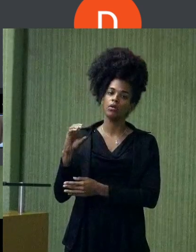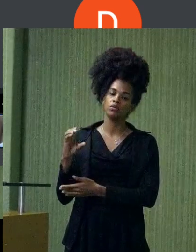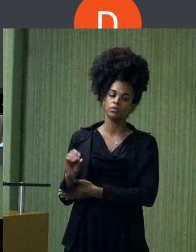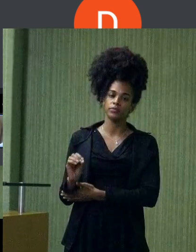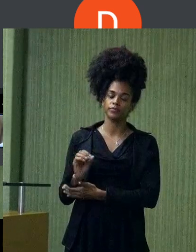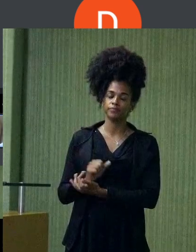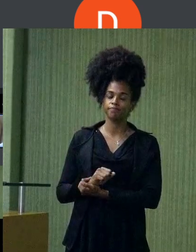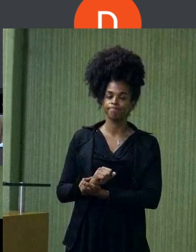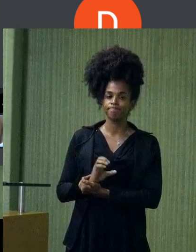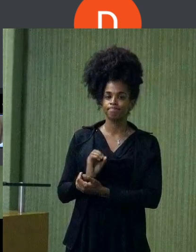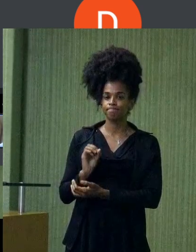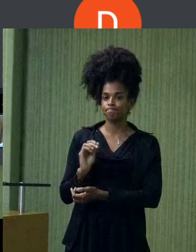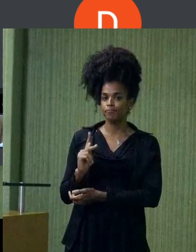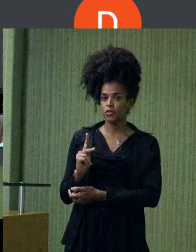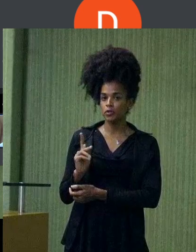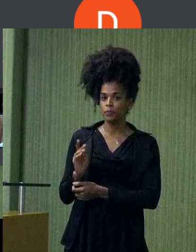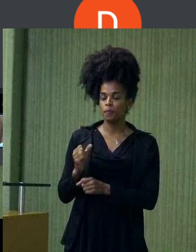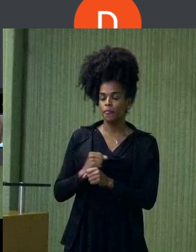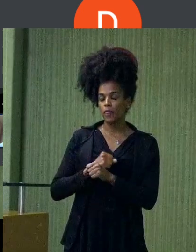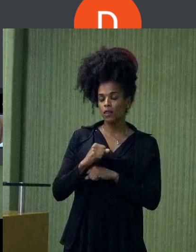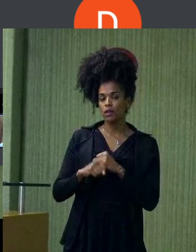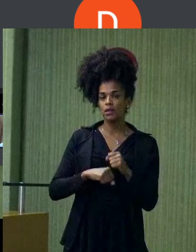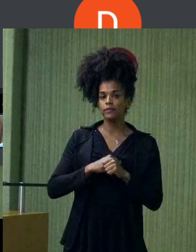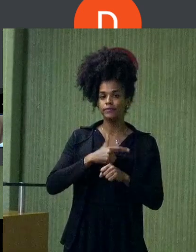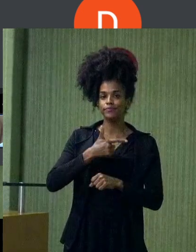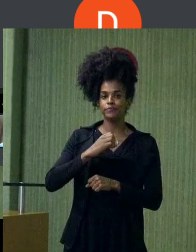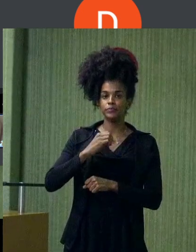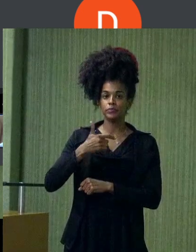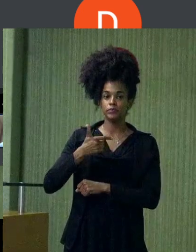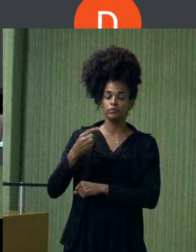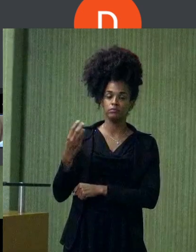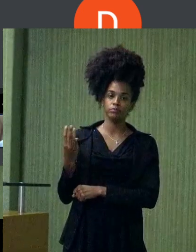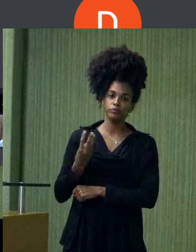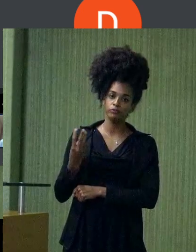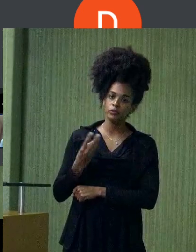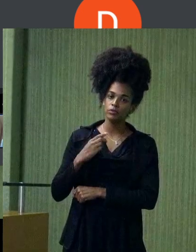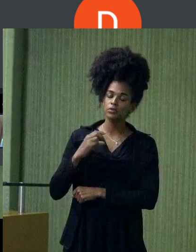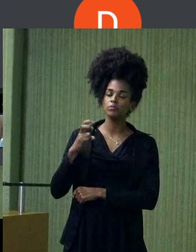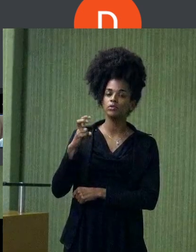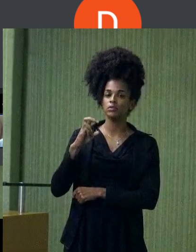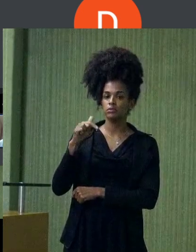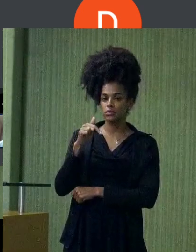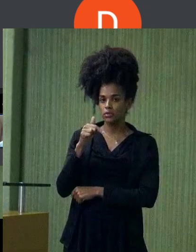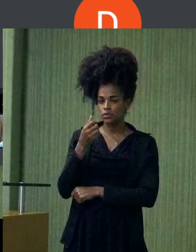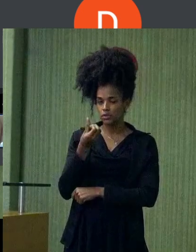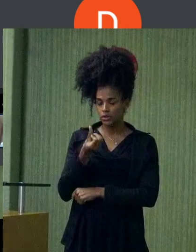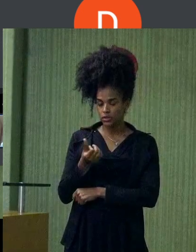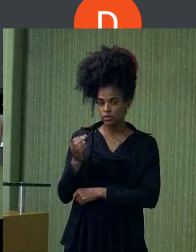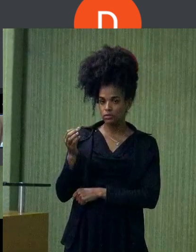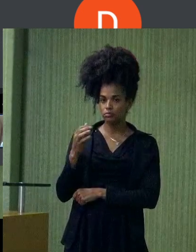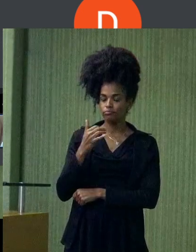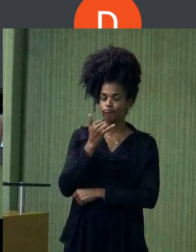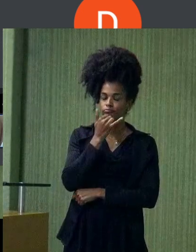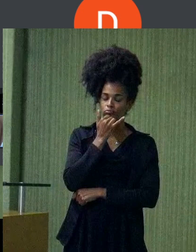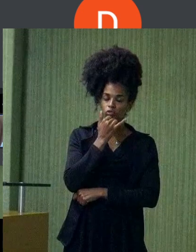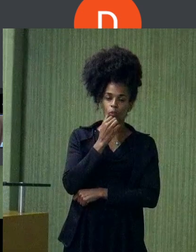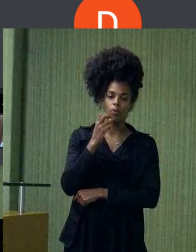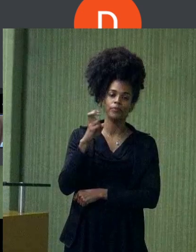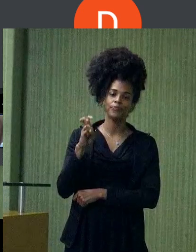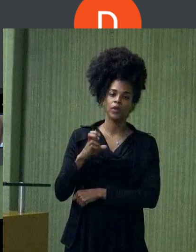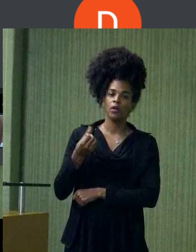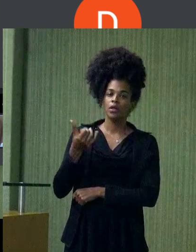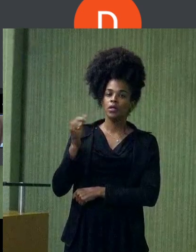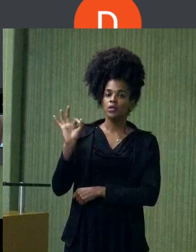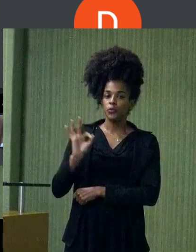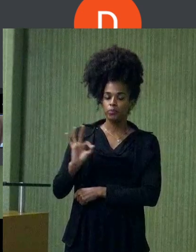de 2023 que colocou em 56% né alfabetização ao segundo ano eh a meta